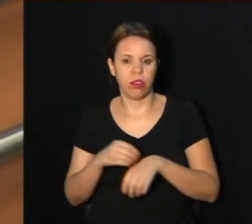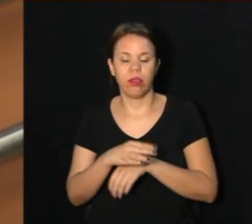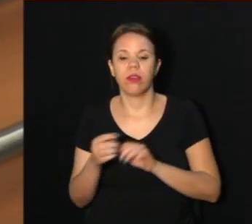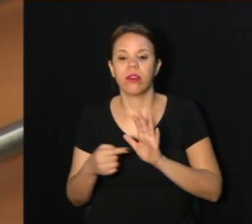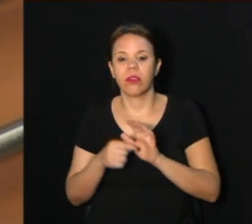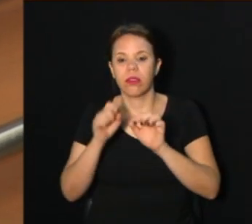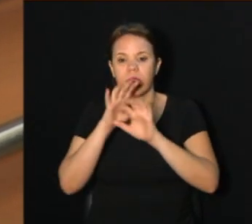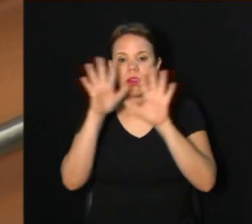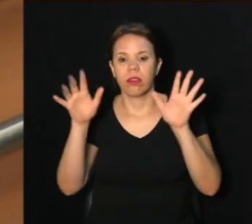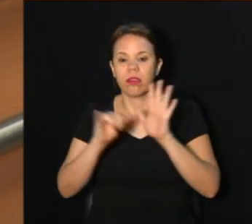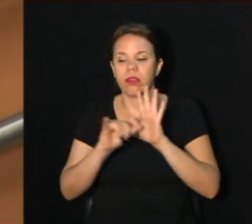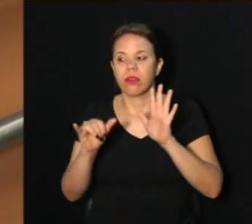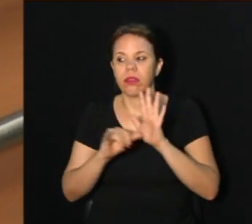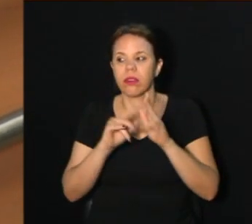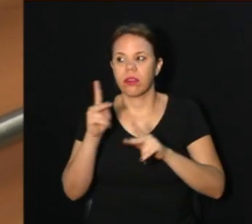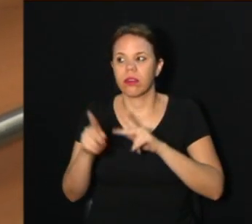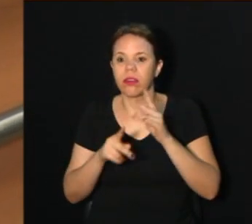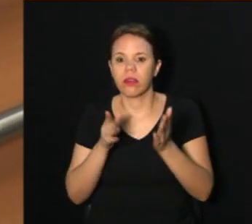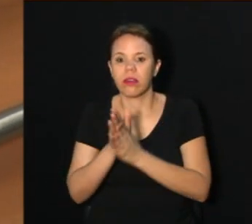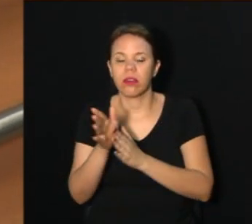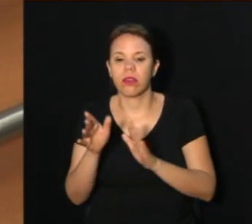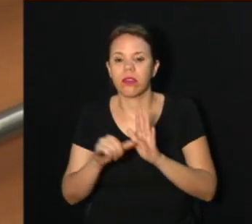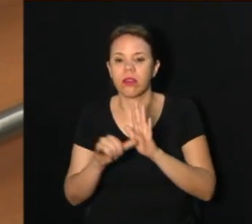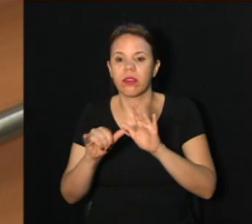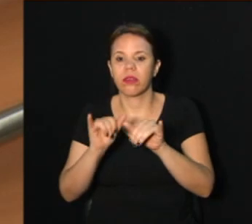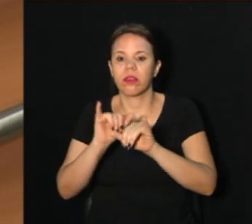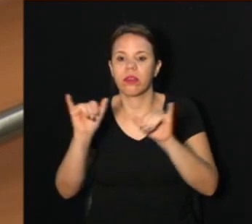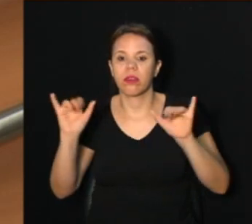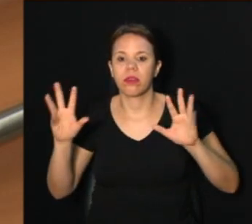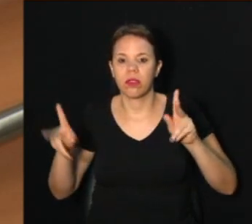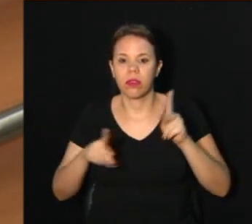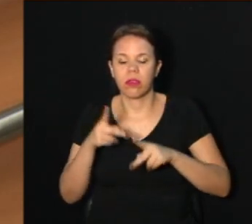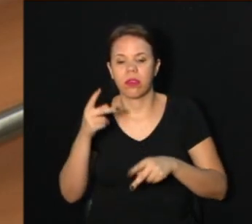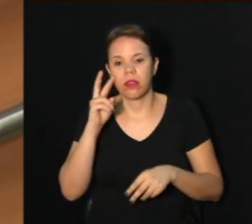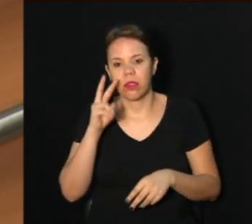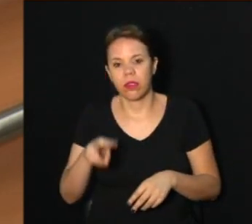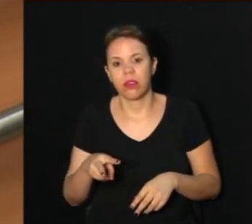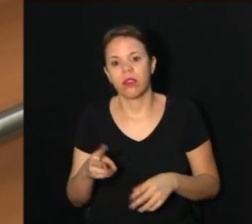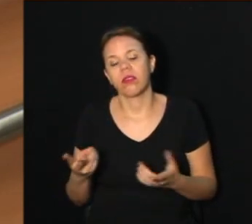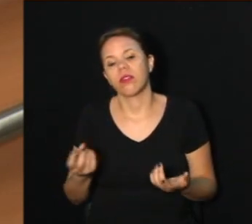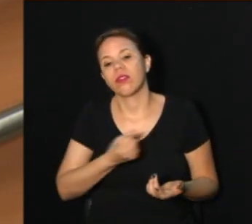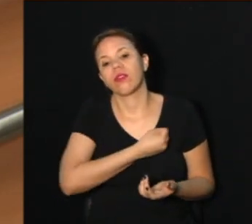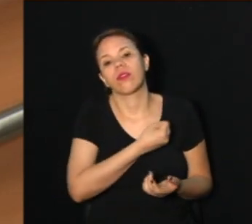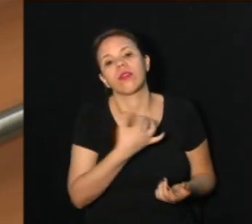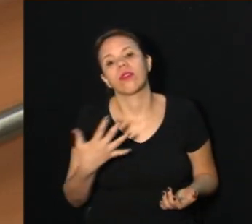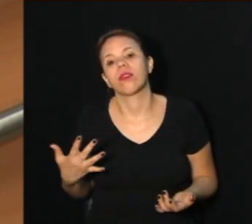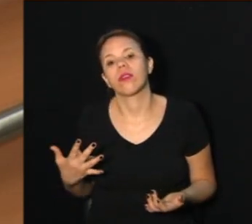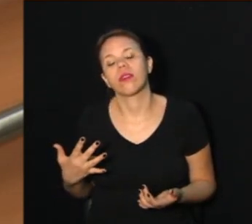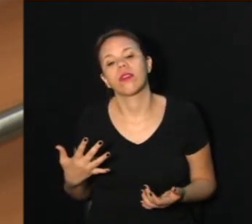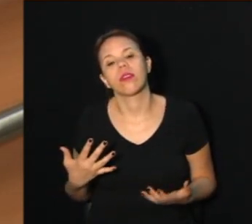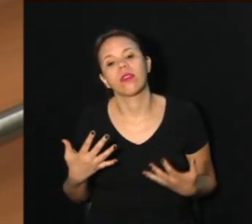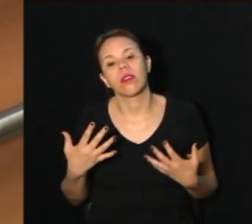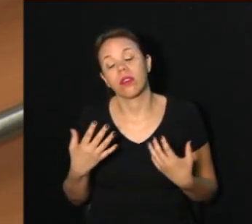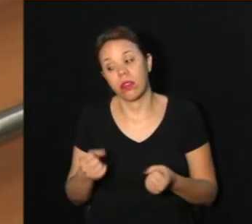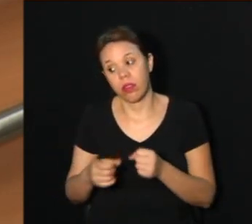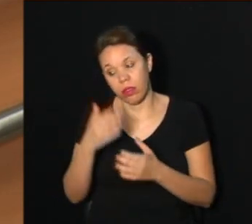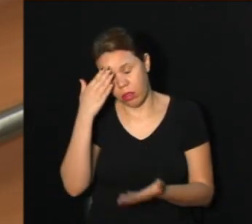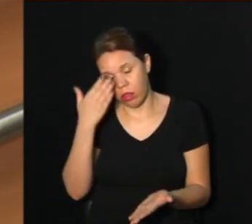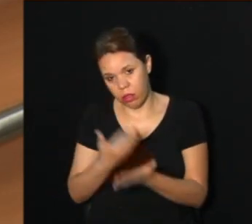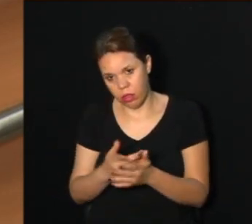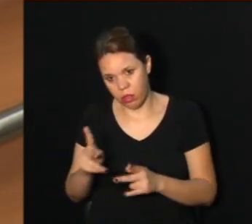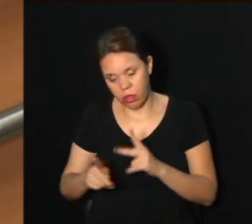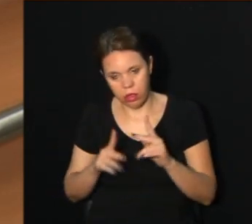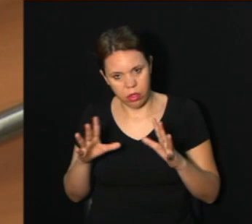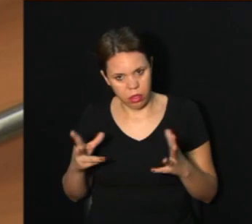forma pública, fazendo uma propaganda realmente para a população, para elucidar esses números e convencer a população, da mesma forma que